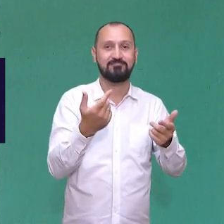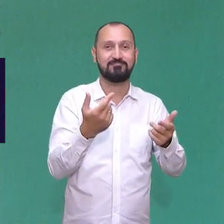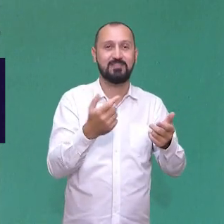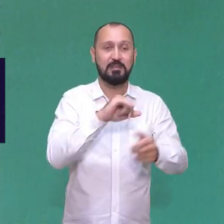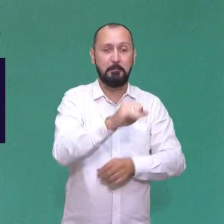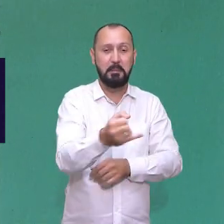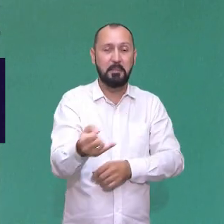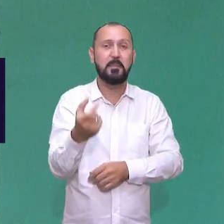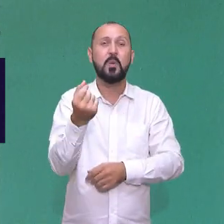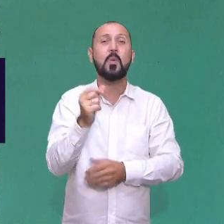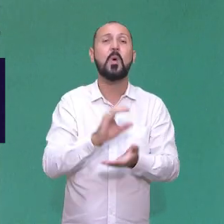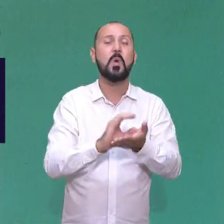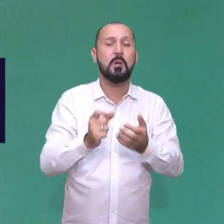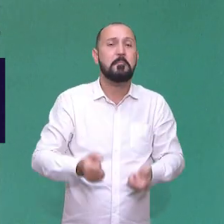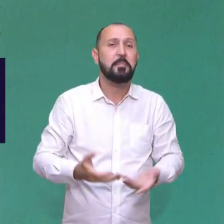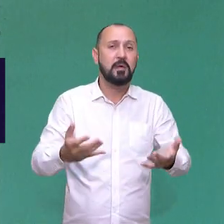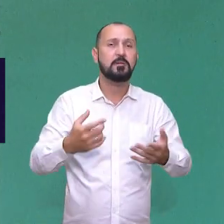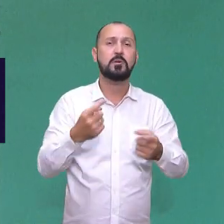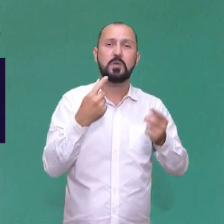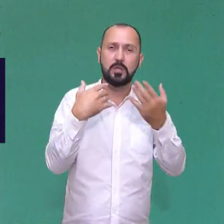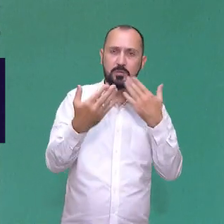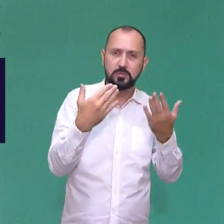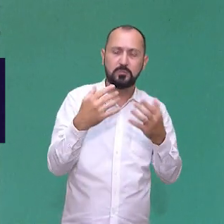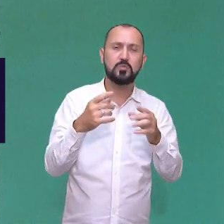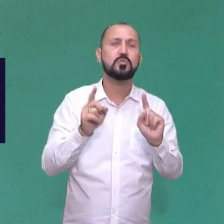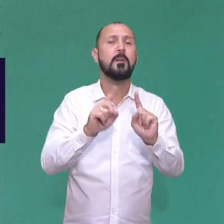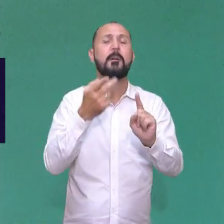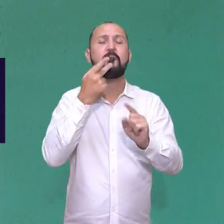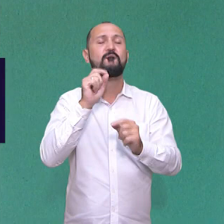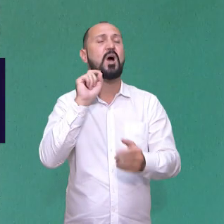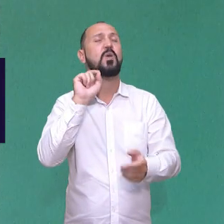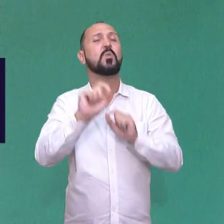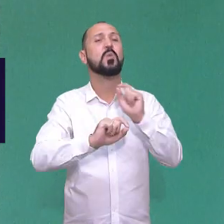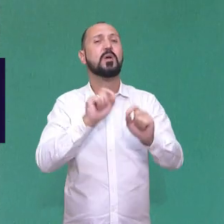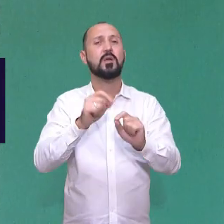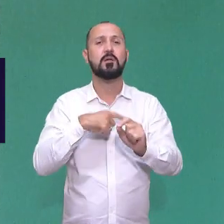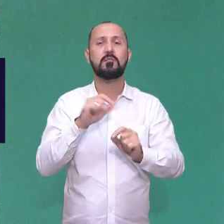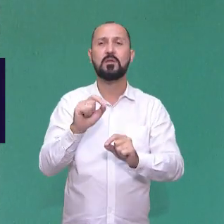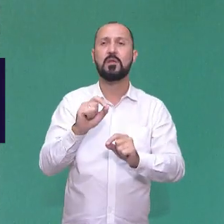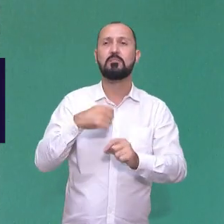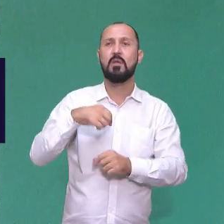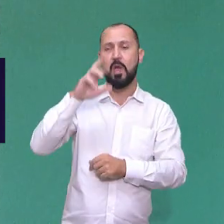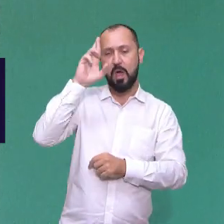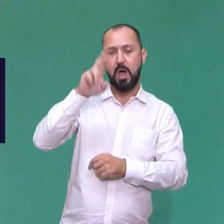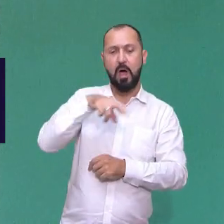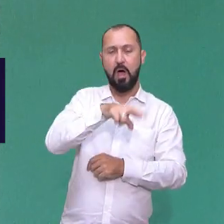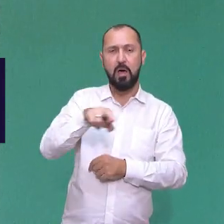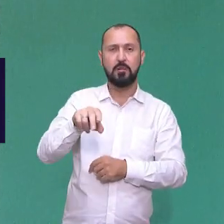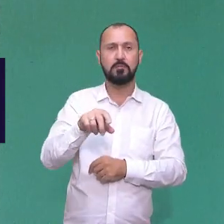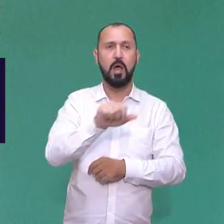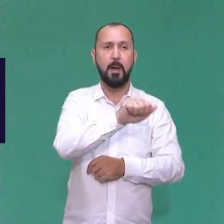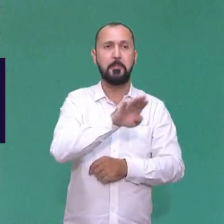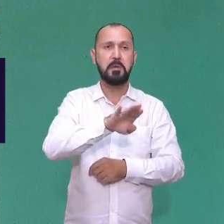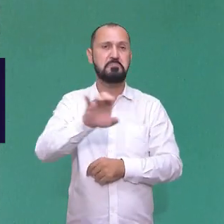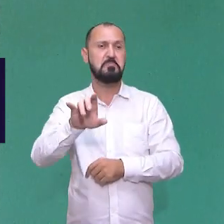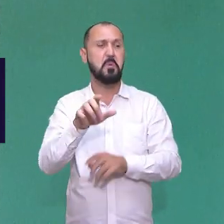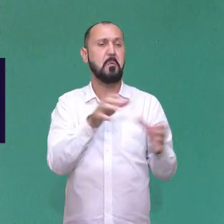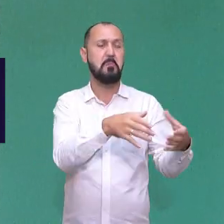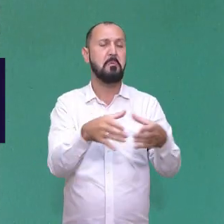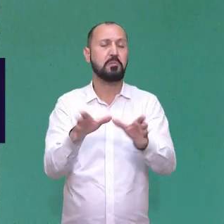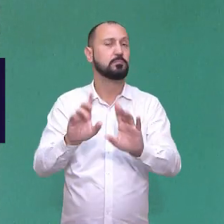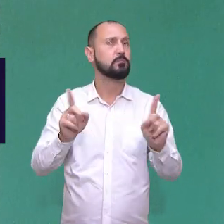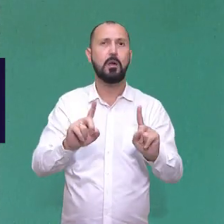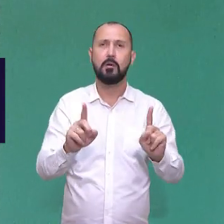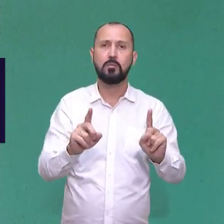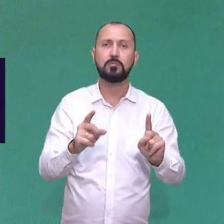menos privilegiados com relação à qualidade desse gasto. Enfim, entrar nessa discussão, mas não apenas para dizer se quem está com